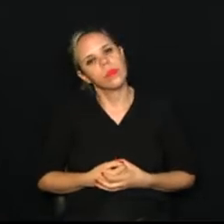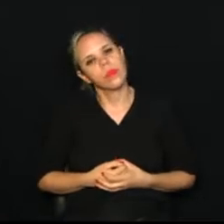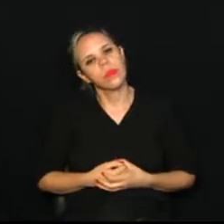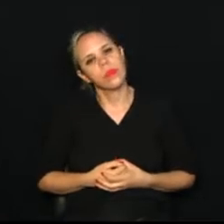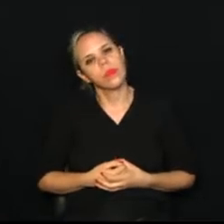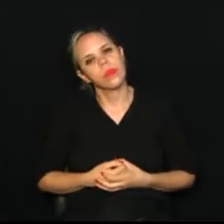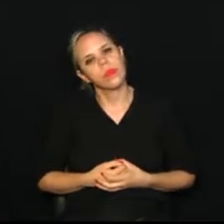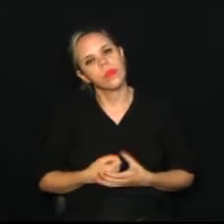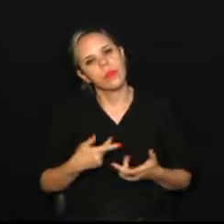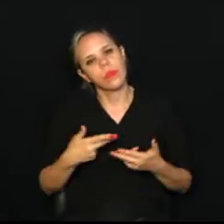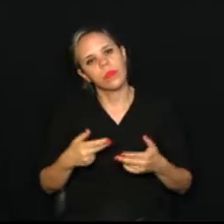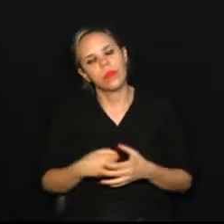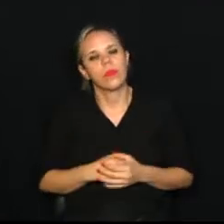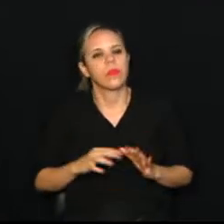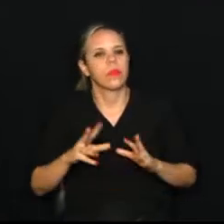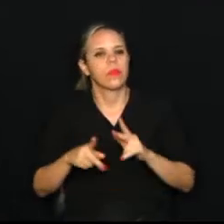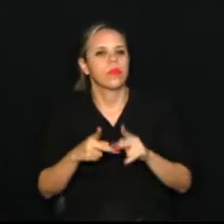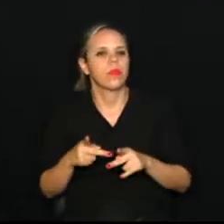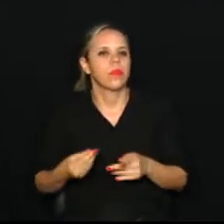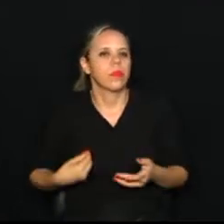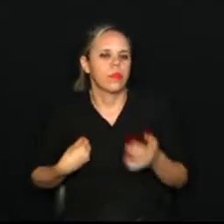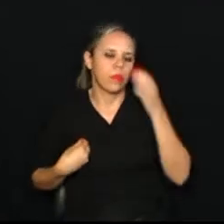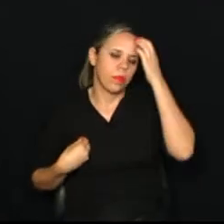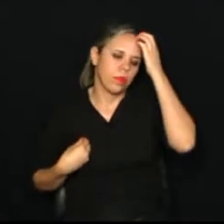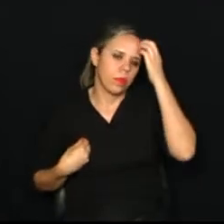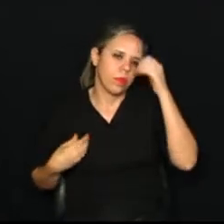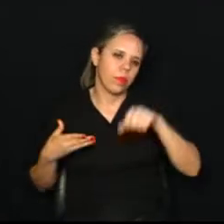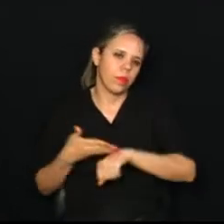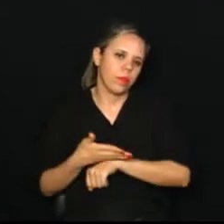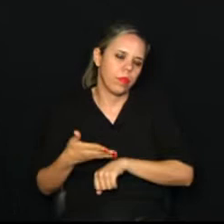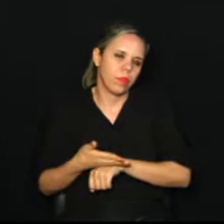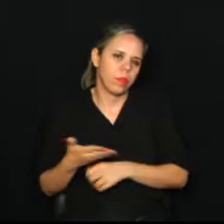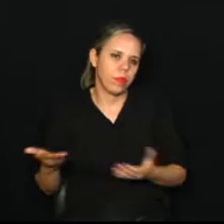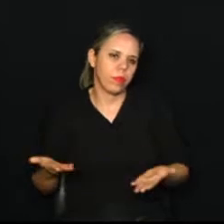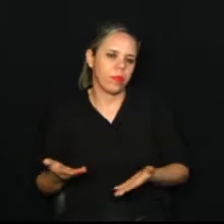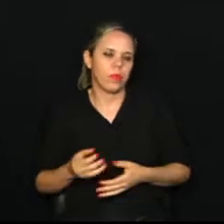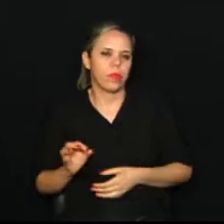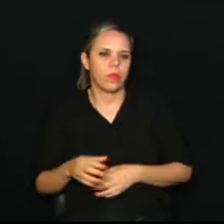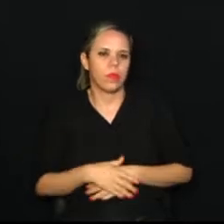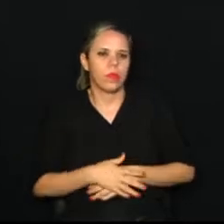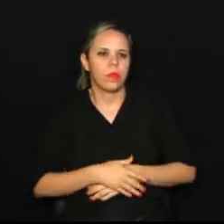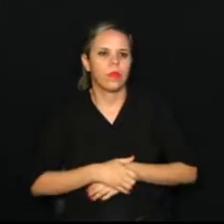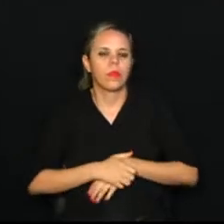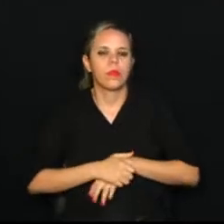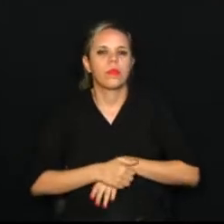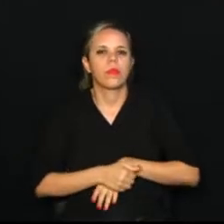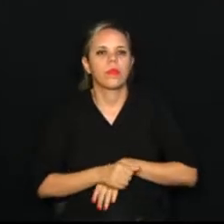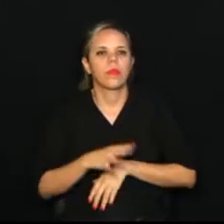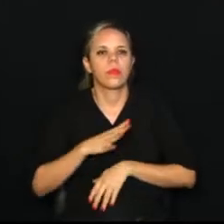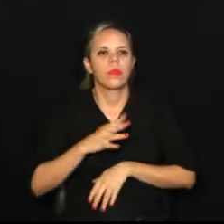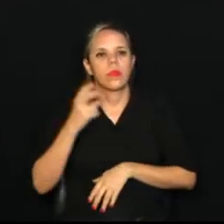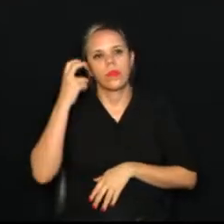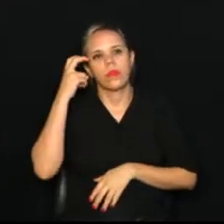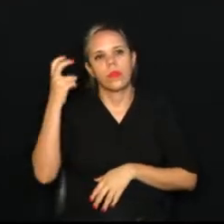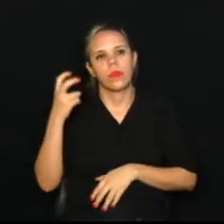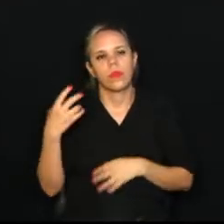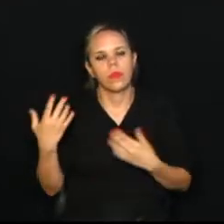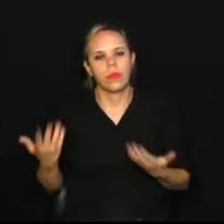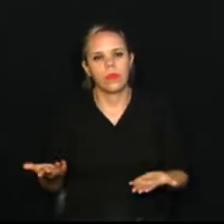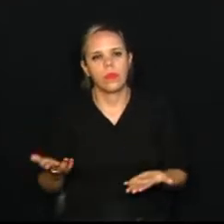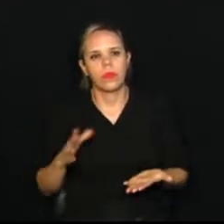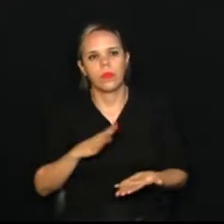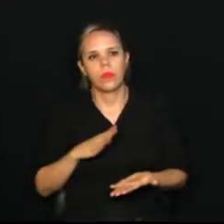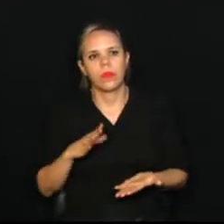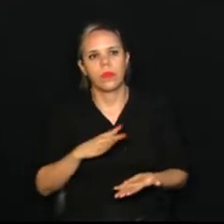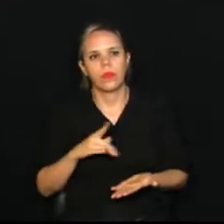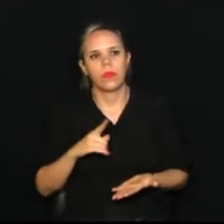conotação de coisas que todo mundo está participando hoje, tá certo? Bom, a cidade inteligente, então, é uma cidade que